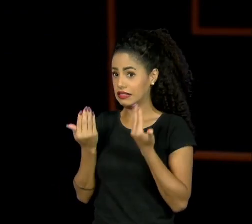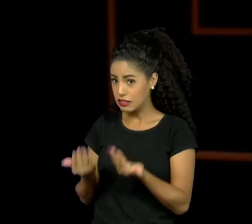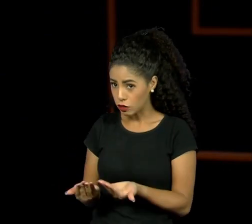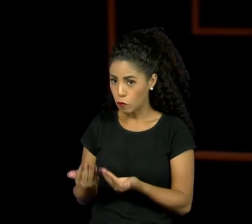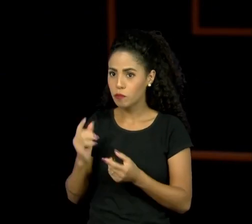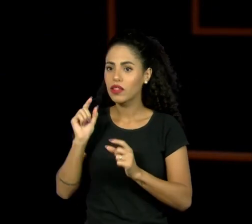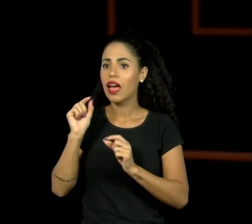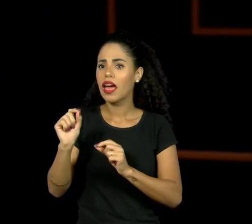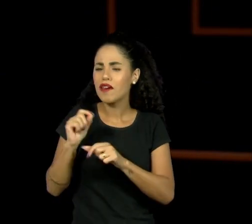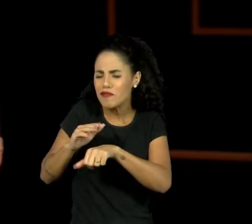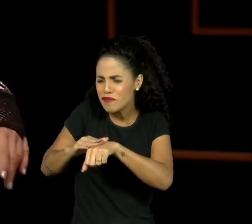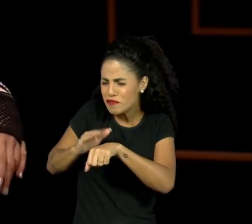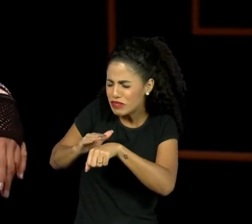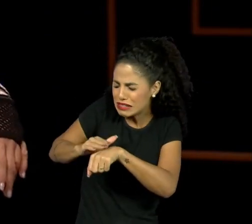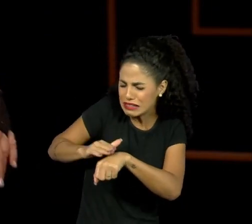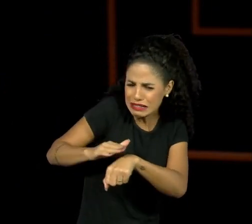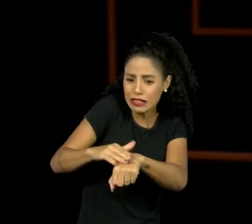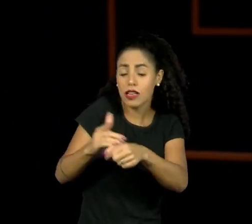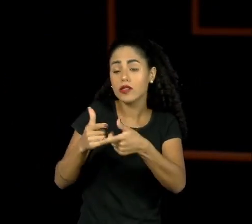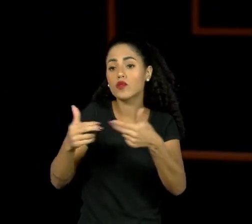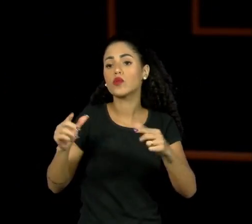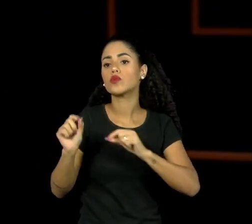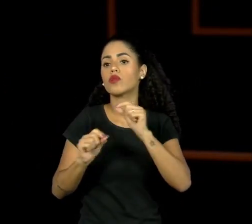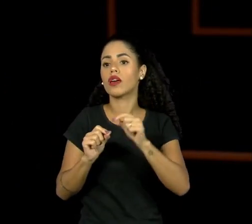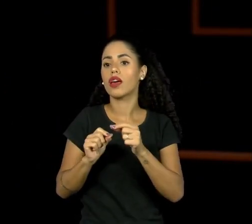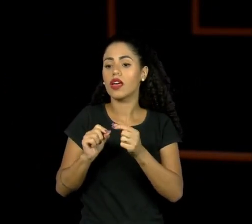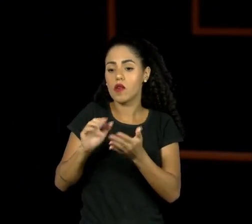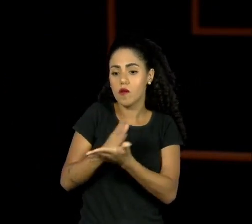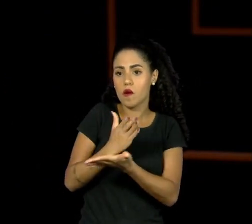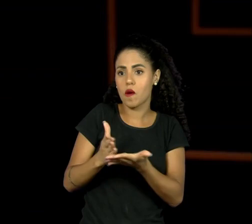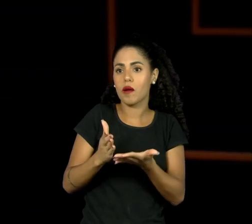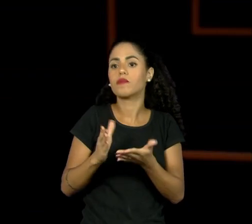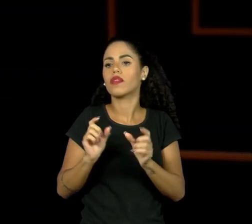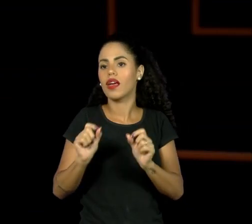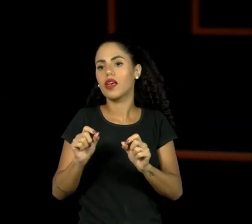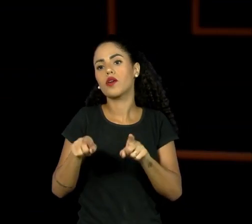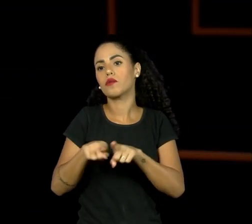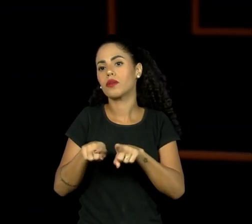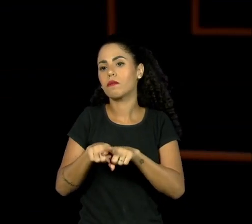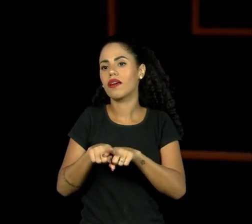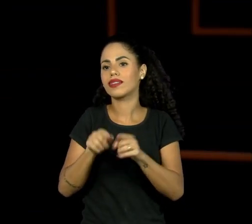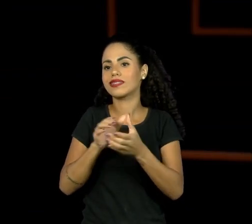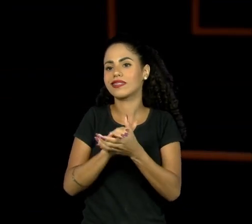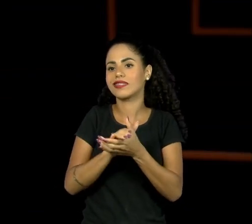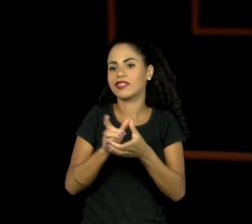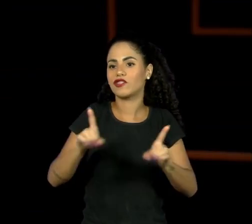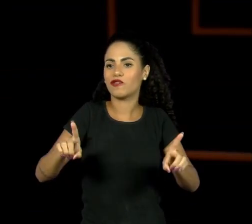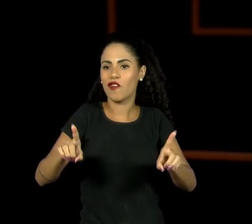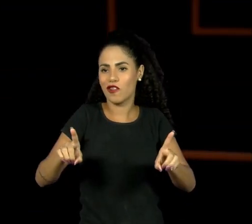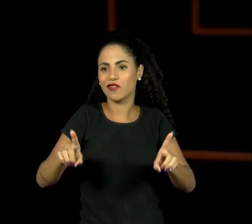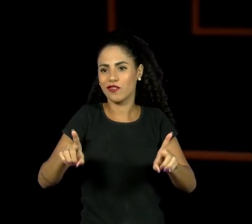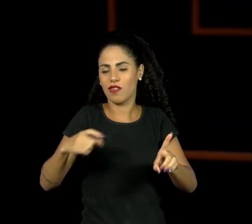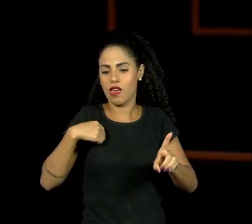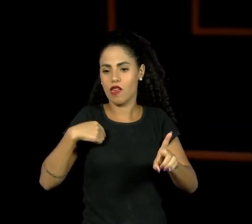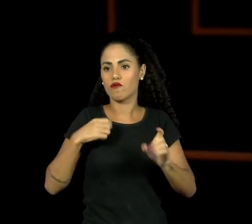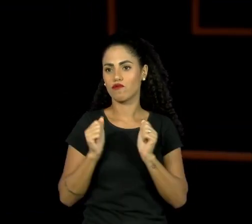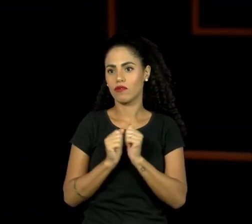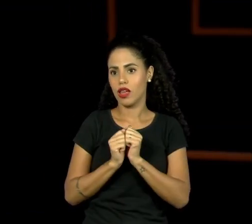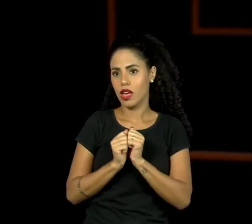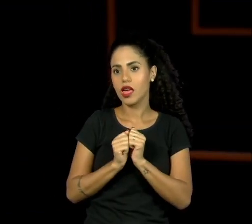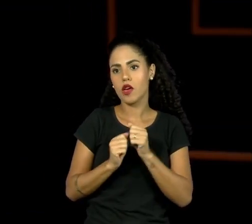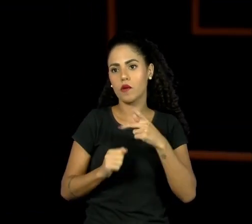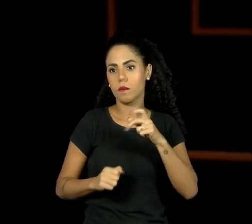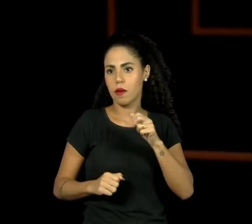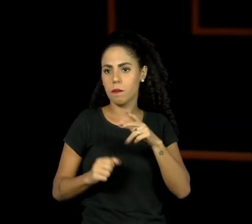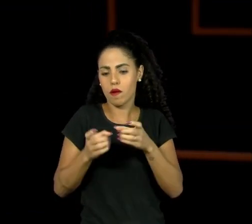depois de fazer tudo que eu tinha feito, a gente separou, eu e Pepeu. Aí a gente deu um pouco, assim, uma certa calma, né? No pedaço,